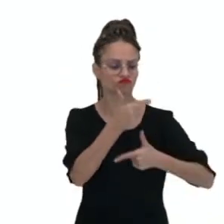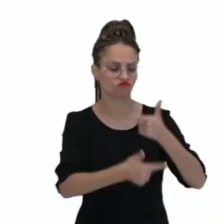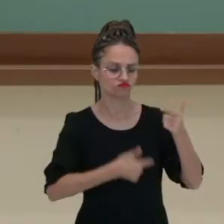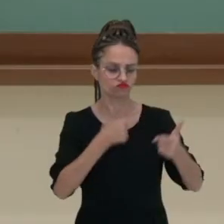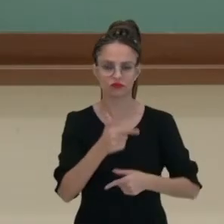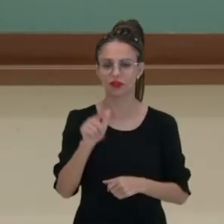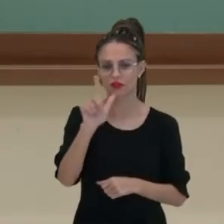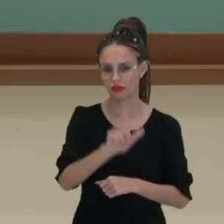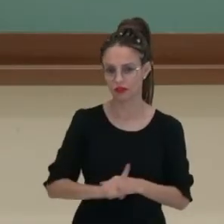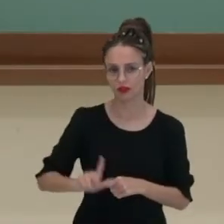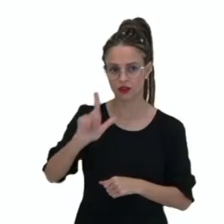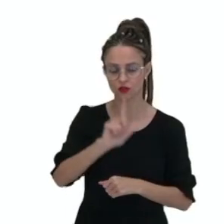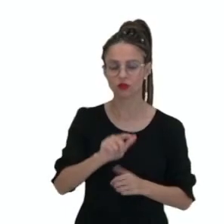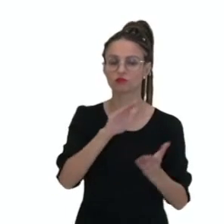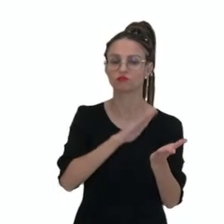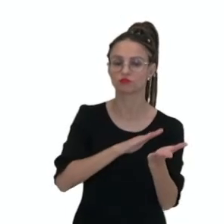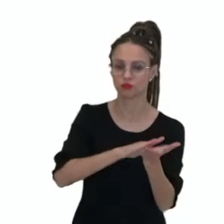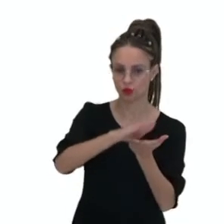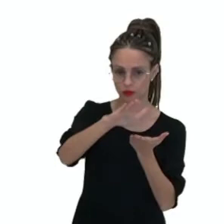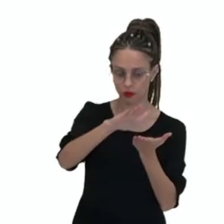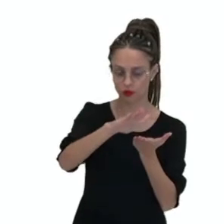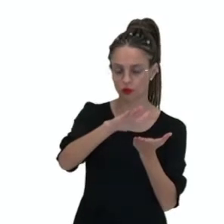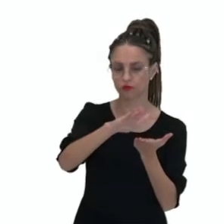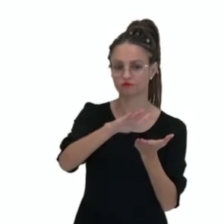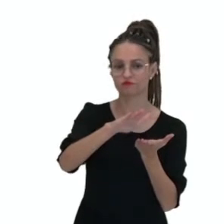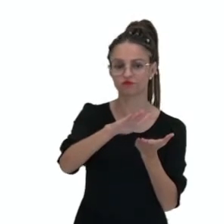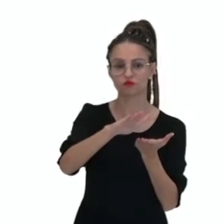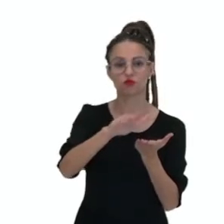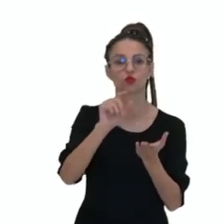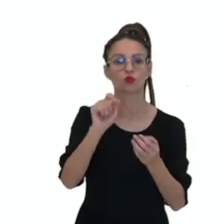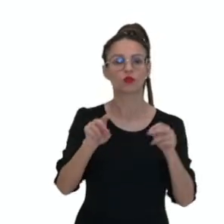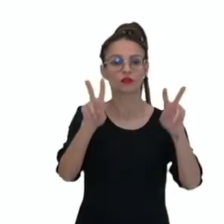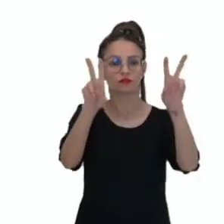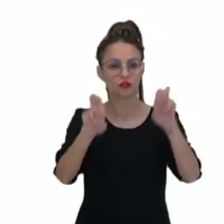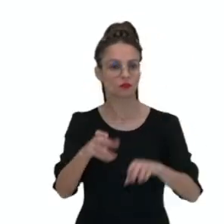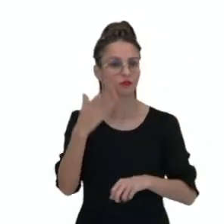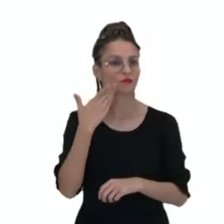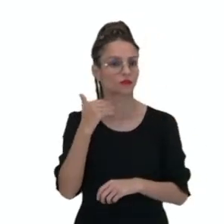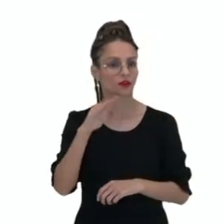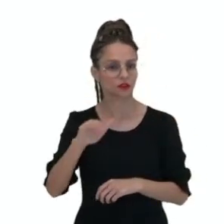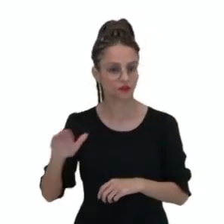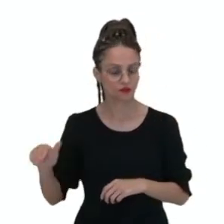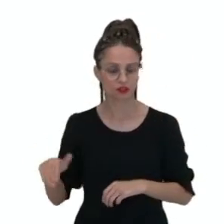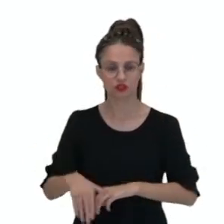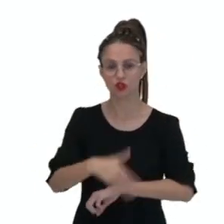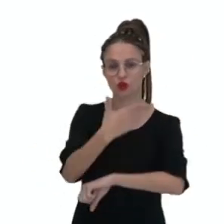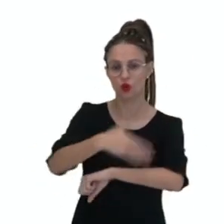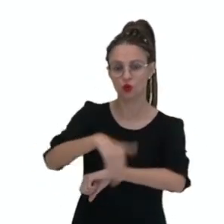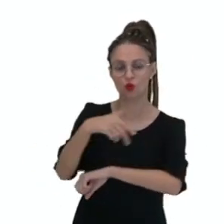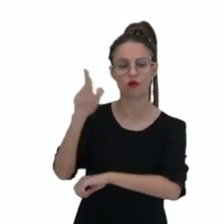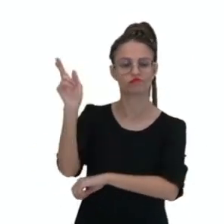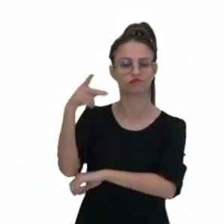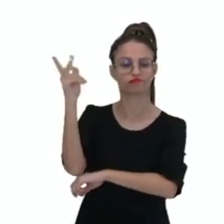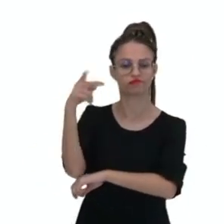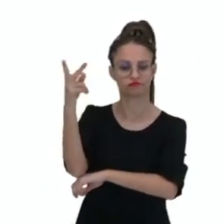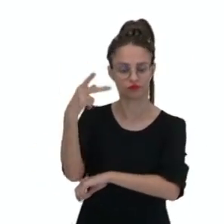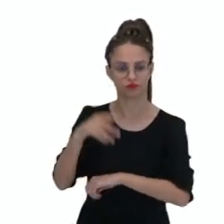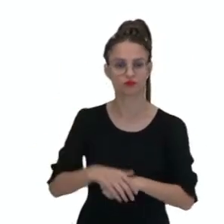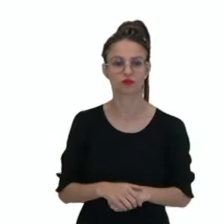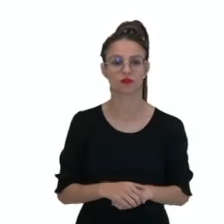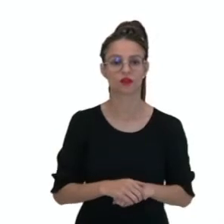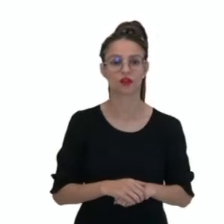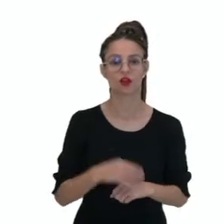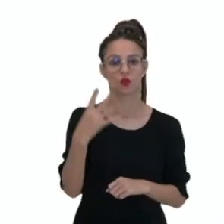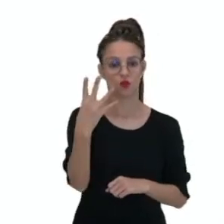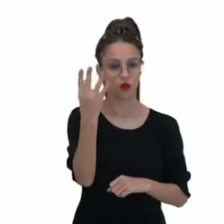literária. Publicou então a temática infantil A Rua dos Cataventos. Em